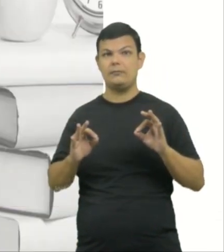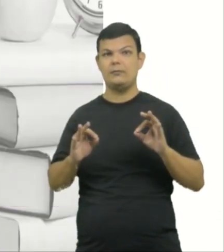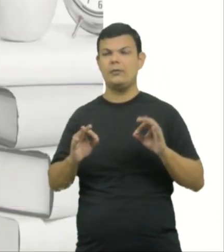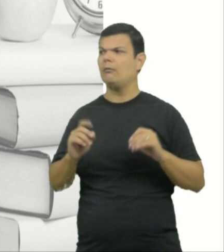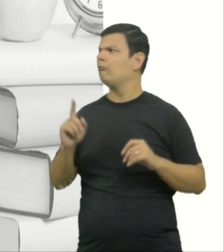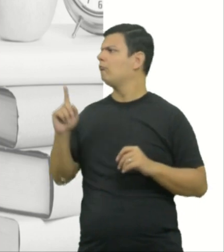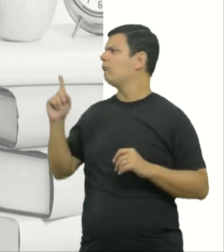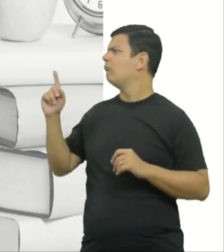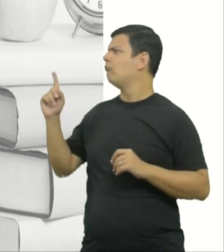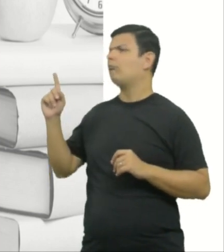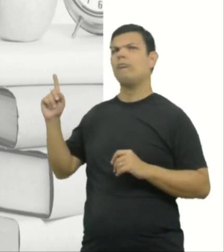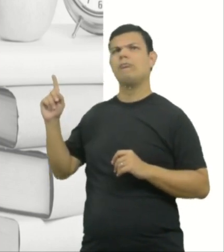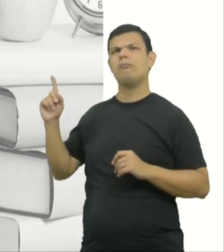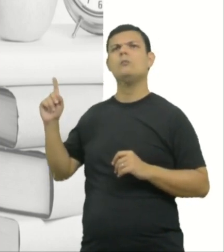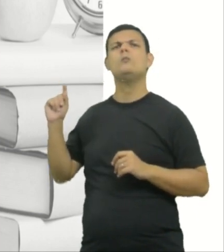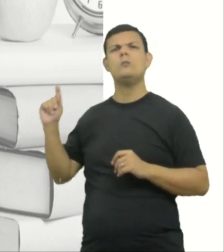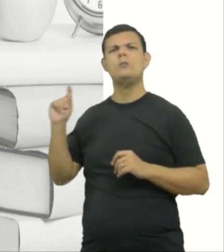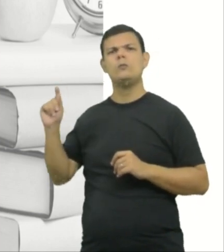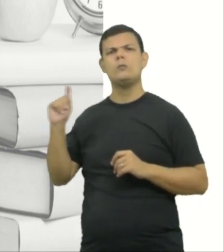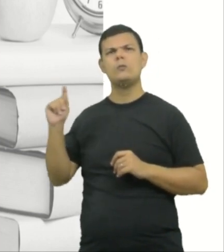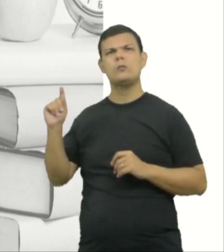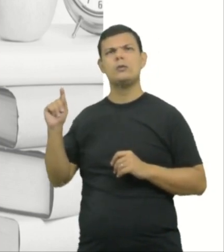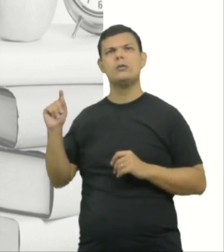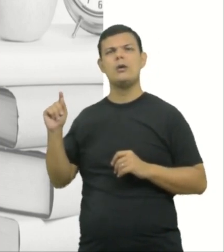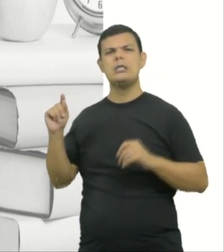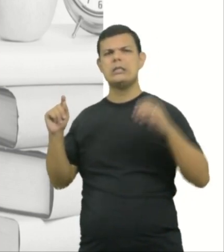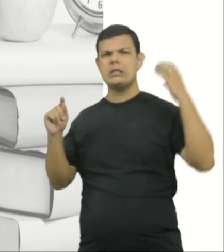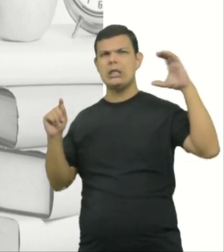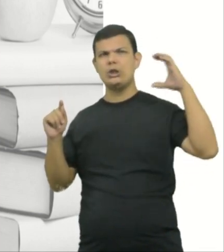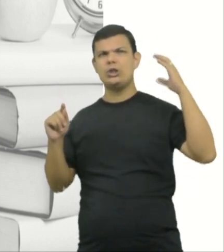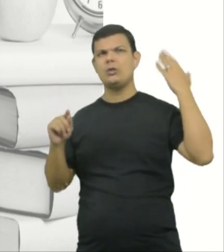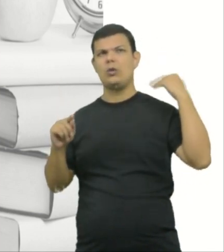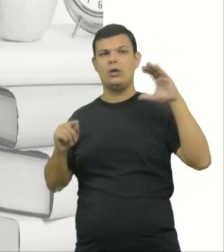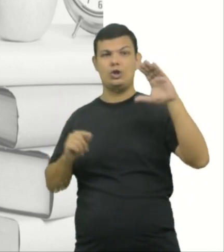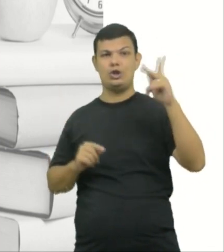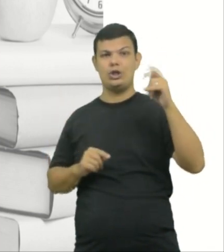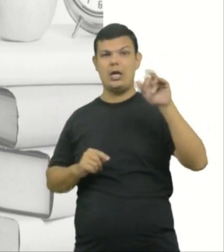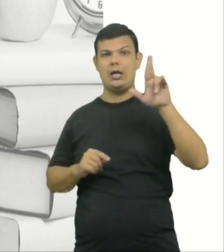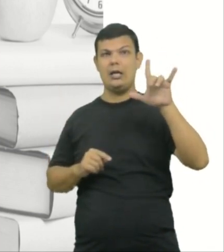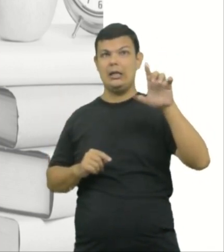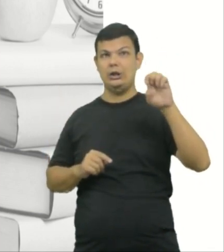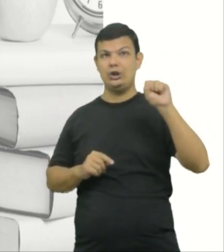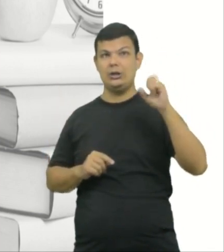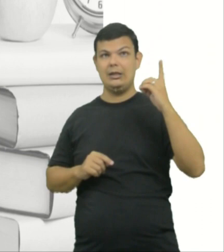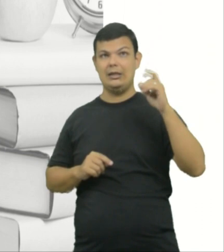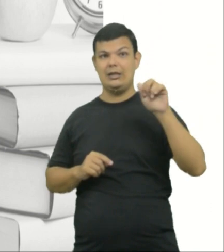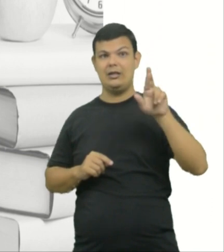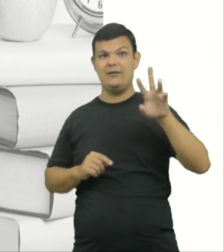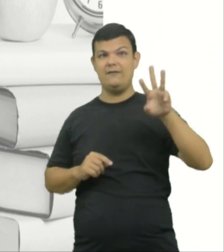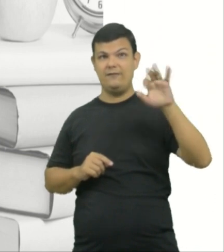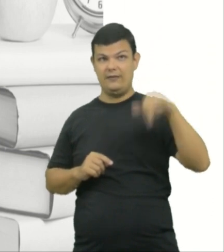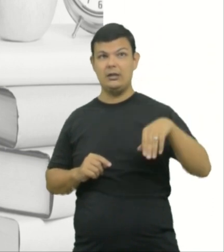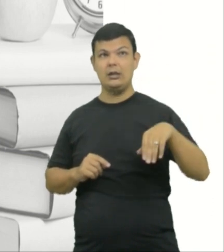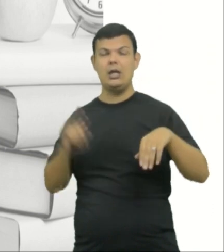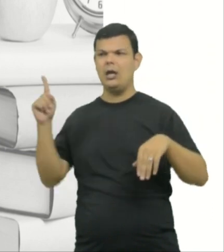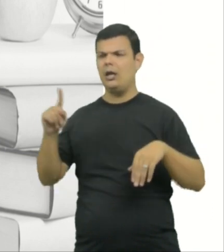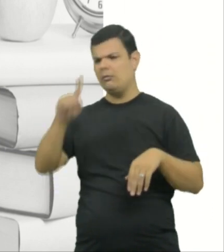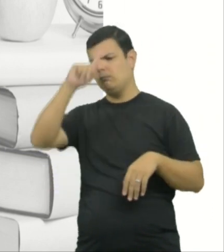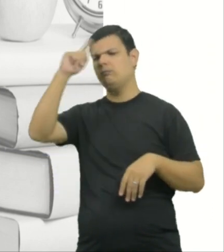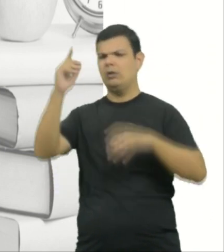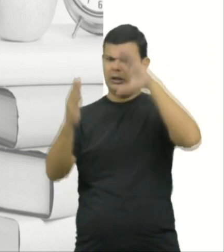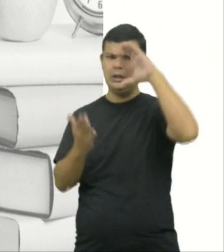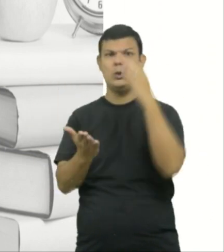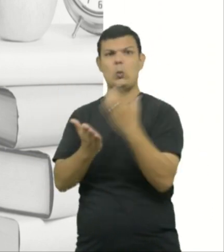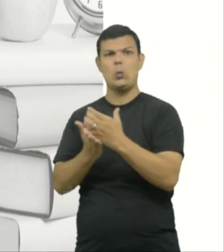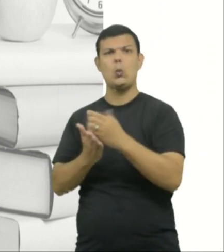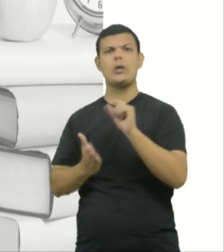Essa pessoa aqui é um cientista chamado Charles Darwin. Ele criou uma teoria chamada teoria da